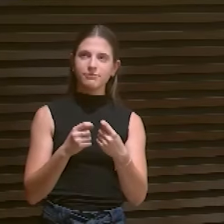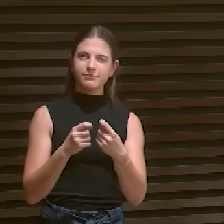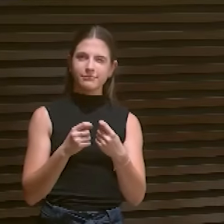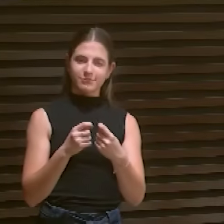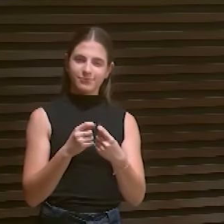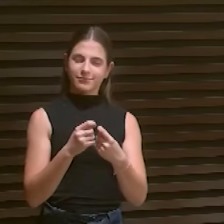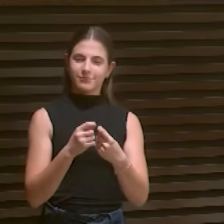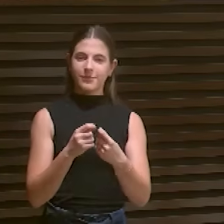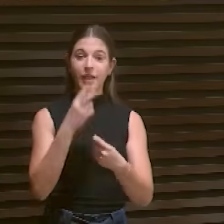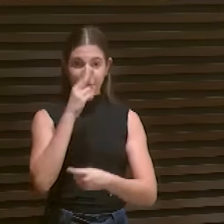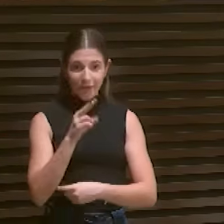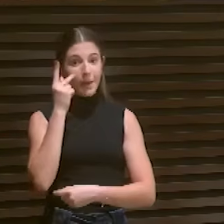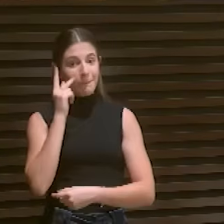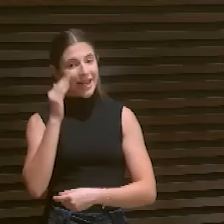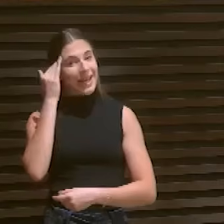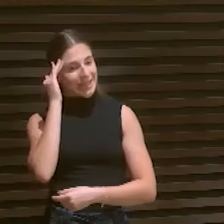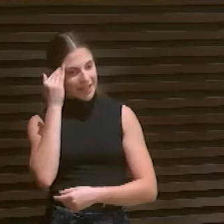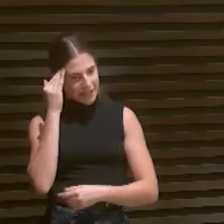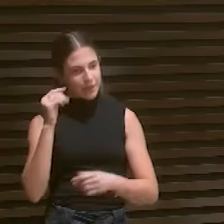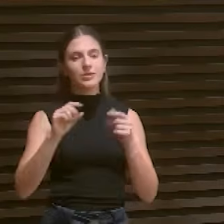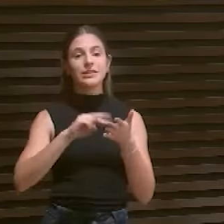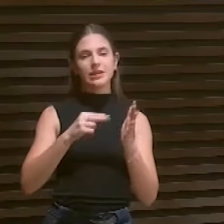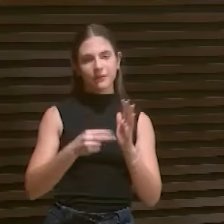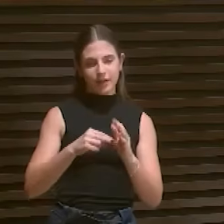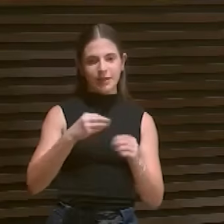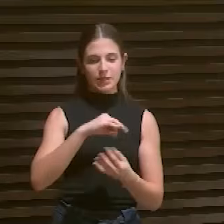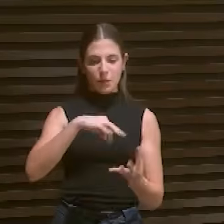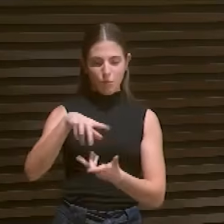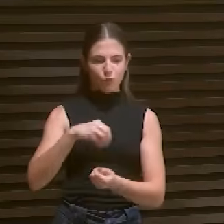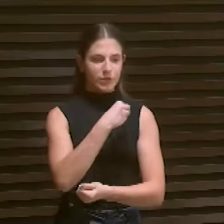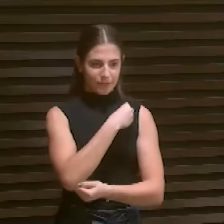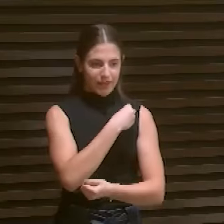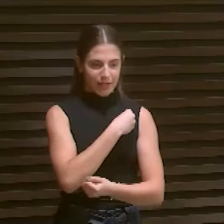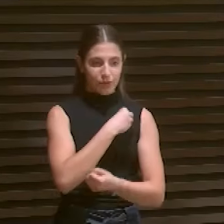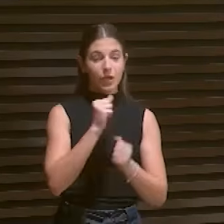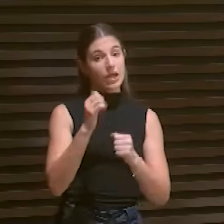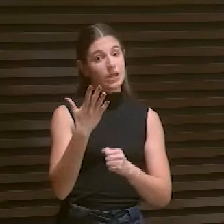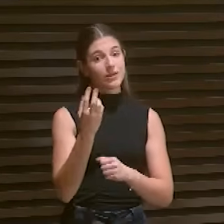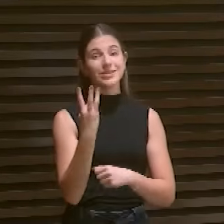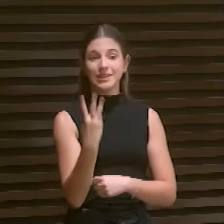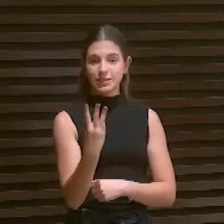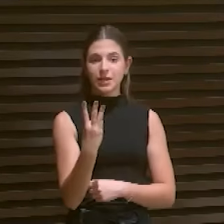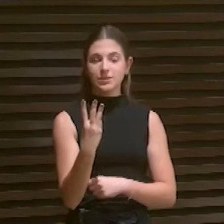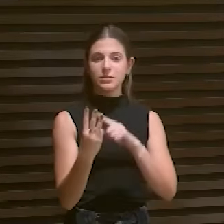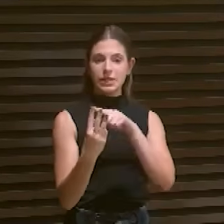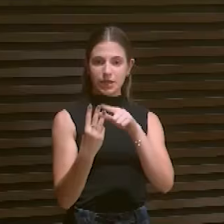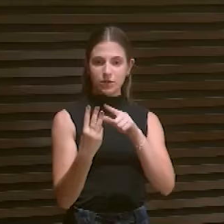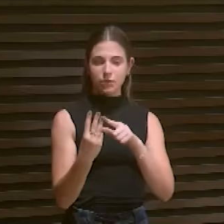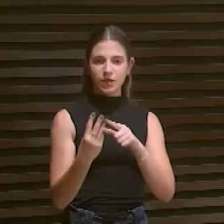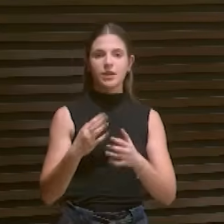este mundanismo e como nós devemos evitá-lo. Então essas 3 coisas são o quê? Atitudes,